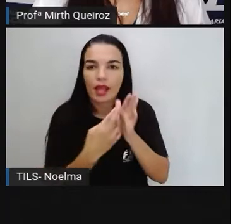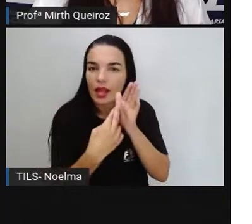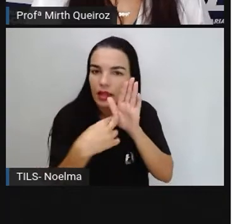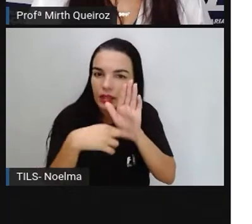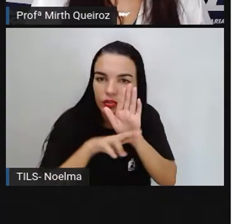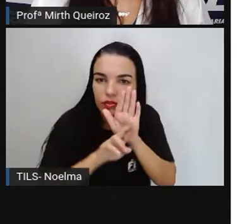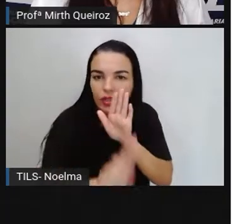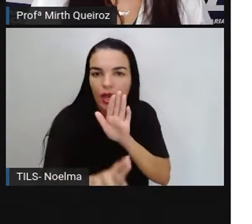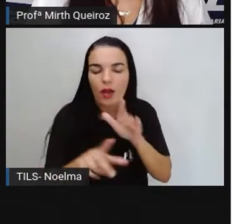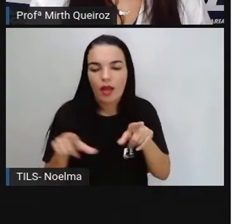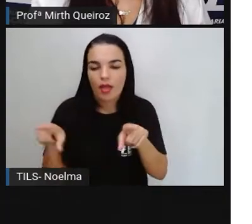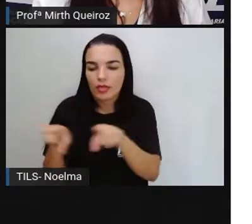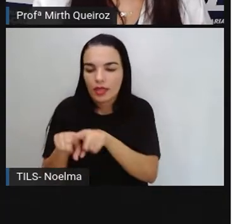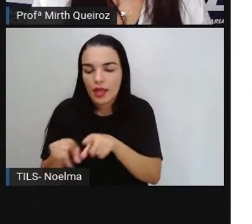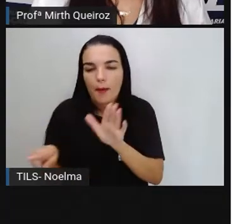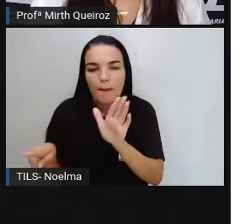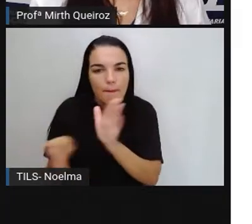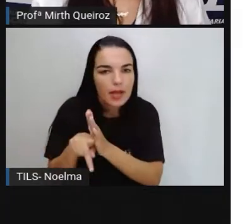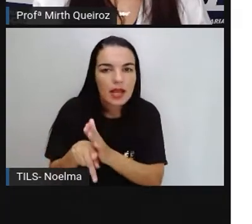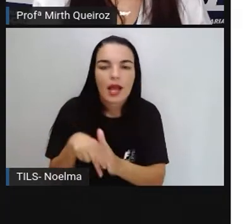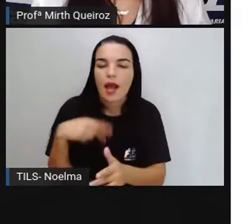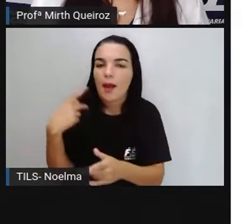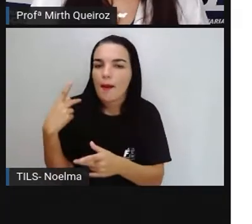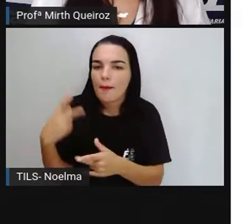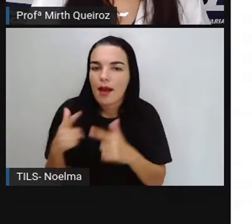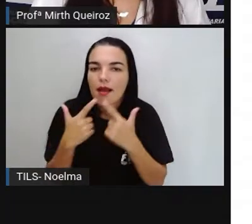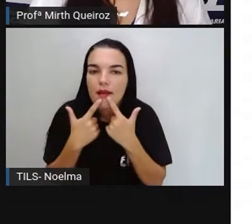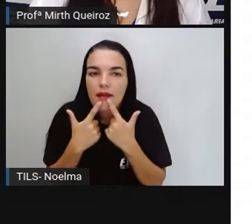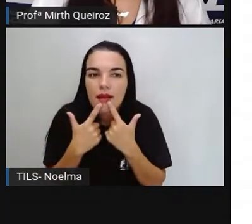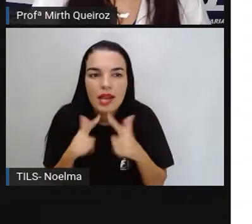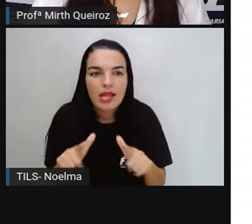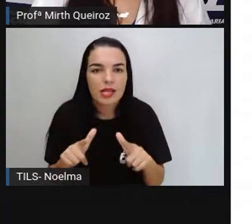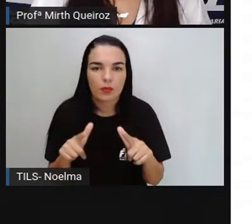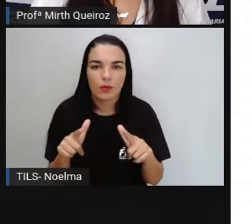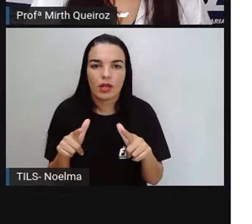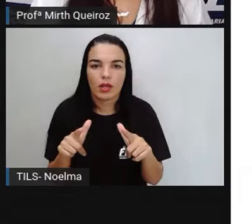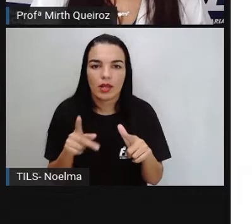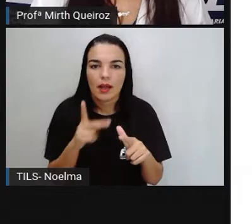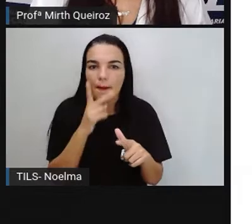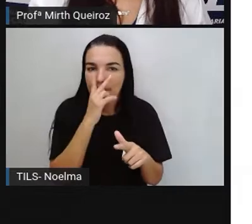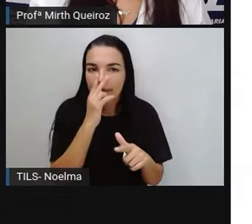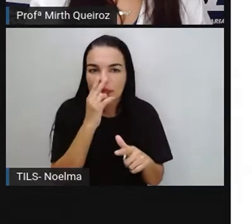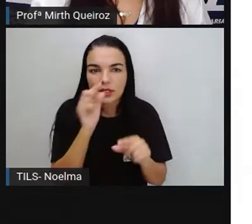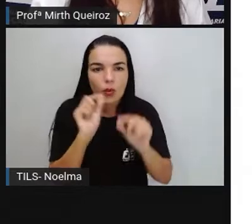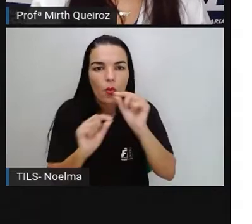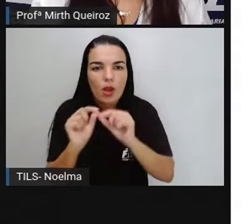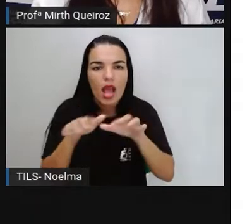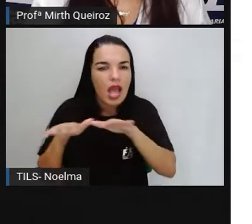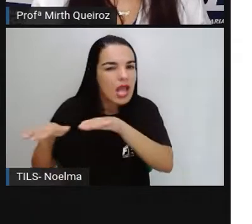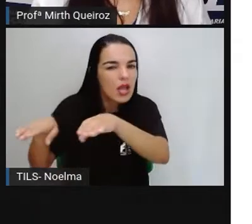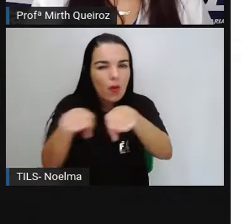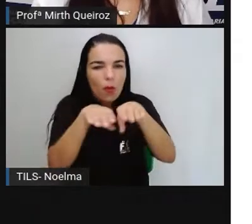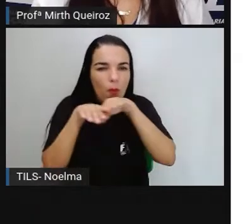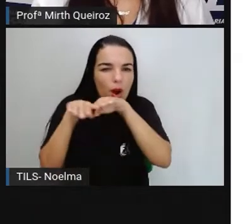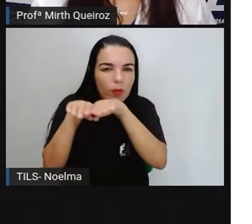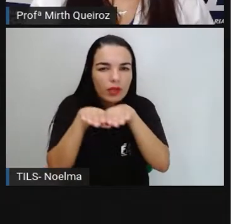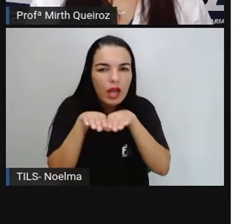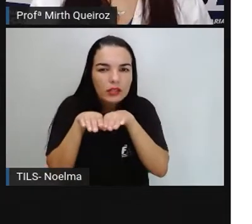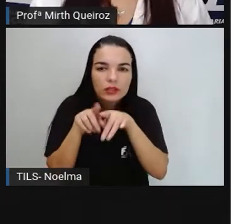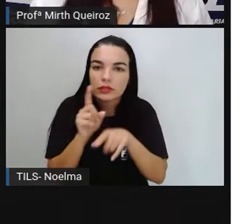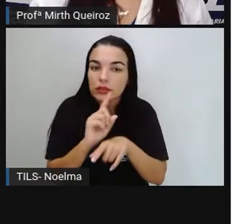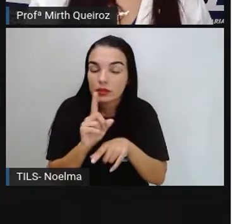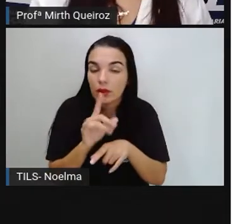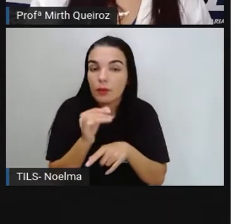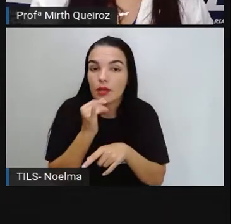gente costuma colocar esse índio como genérico, né? Todo índio é igual. E uma das falhas acontece quando a gente comemora,